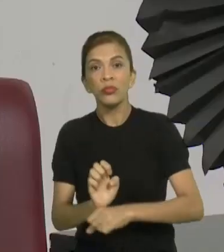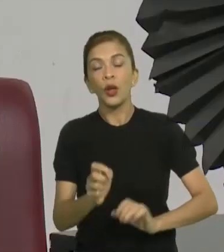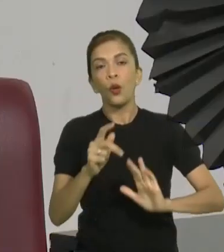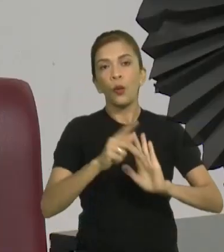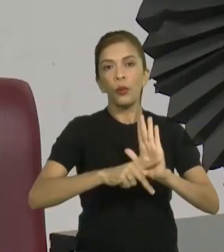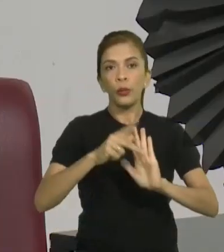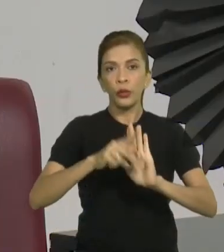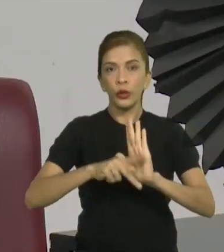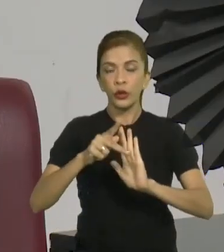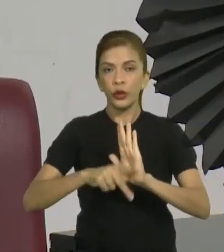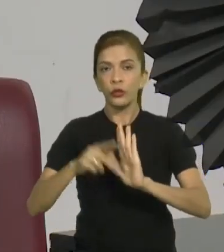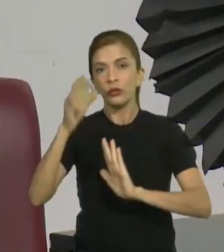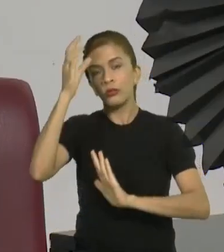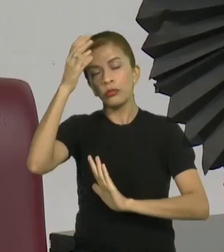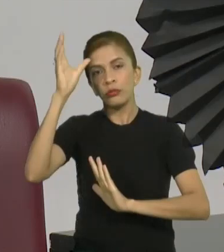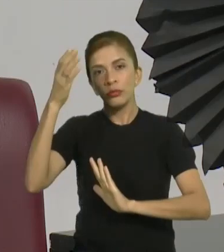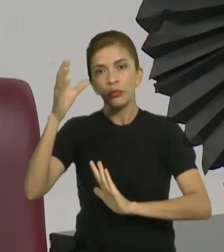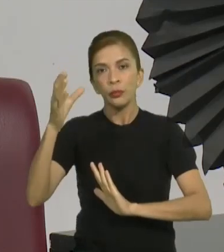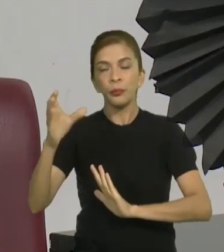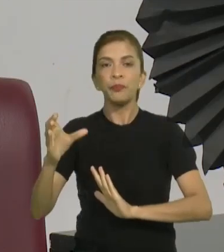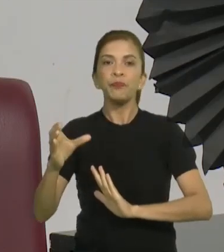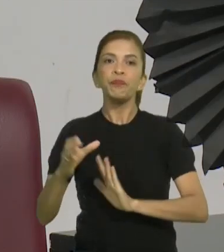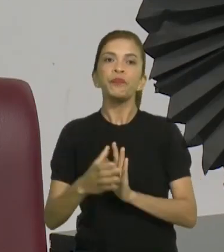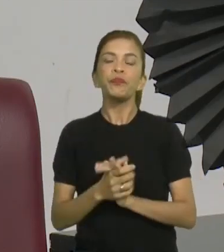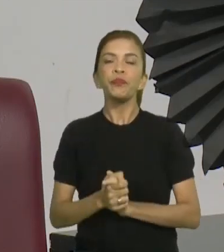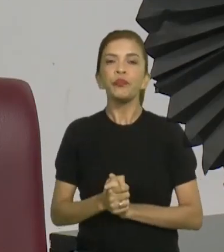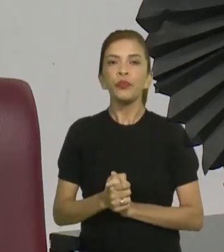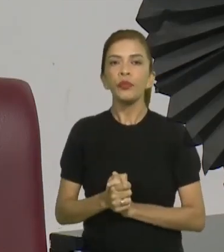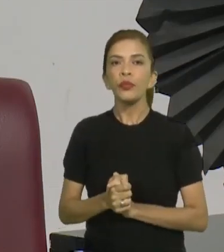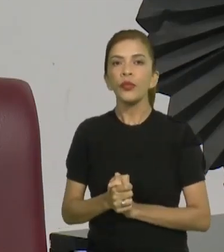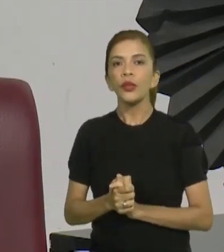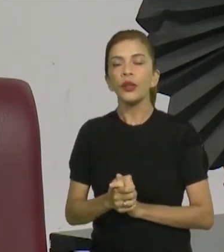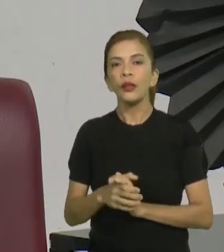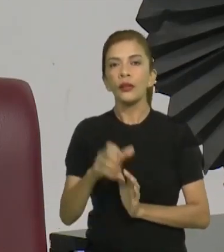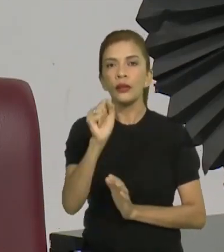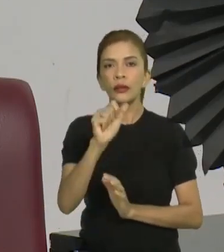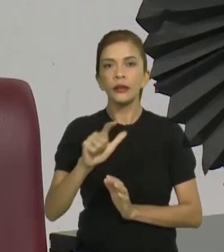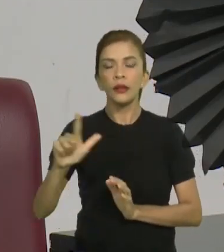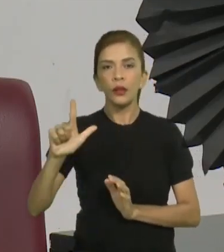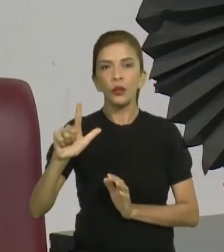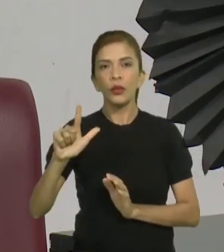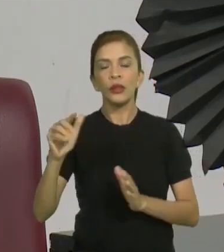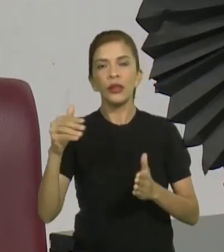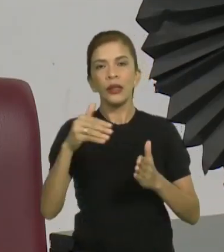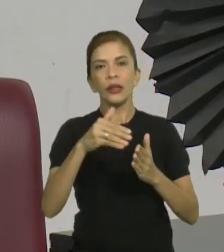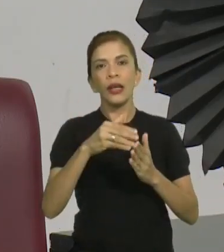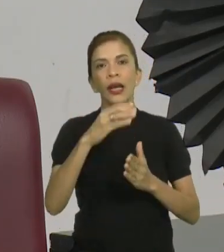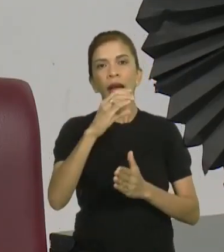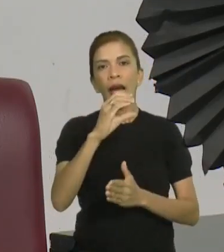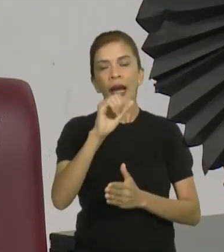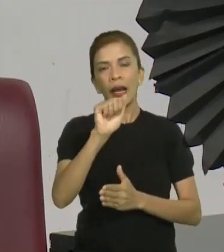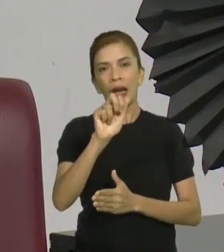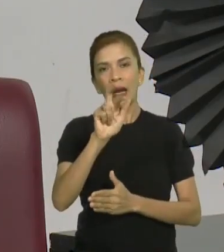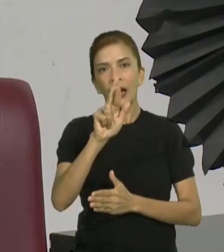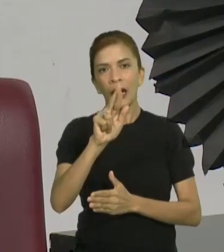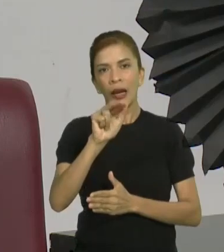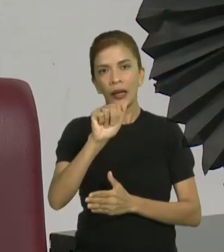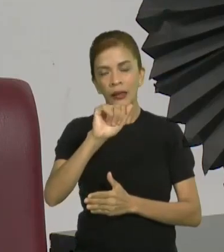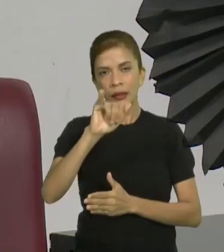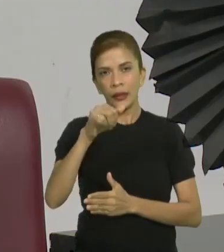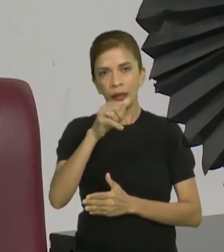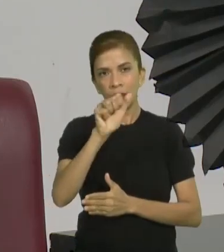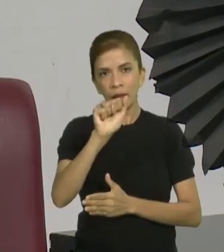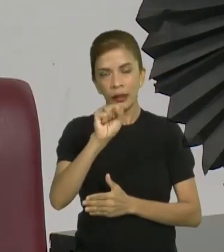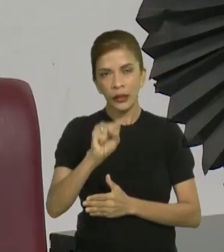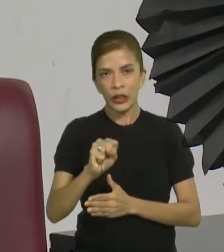o projeto cultural, né? De São Luís a Carajás, divulgando a cultura dentro do trem